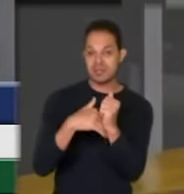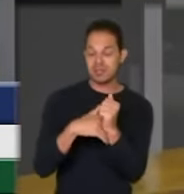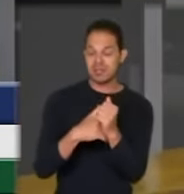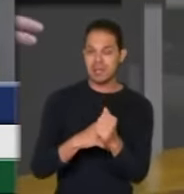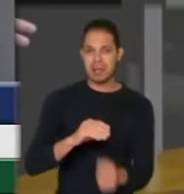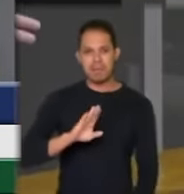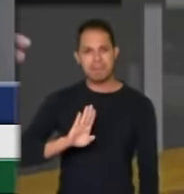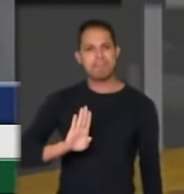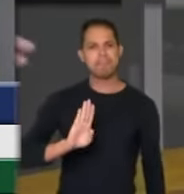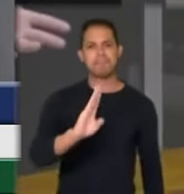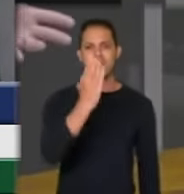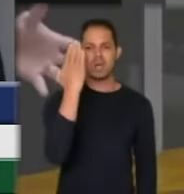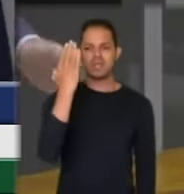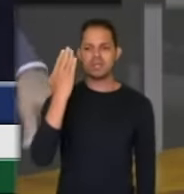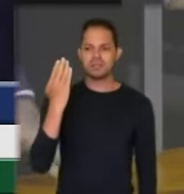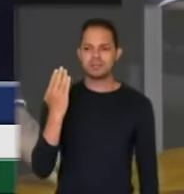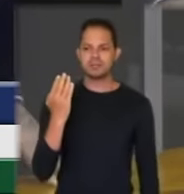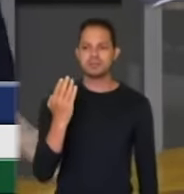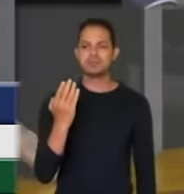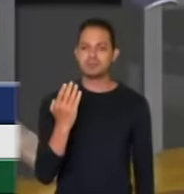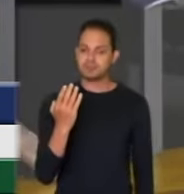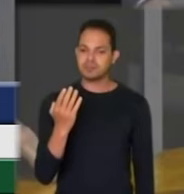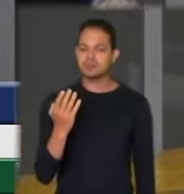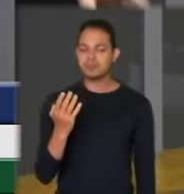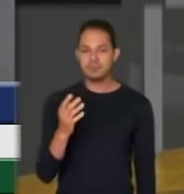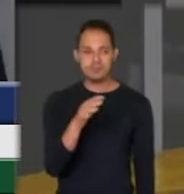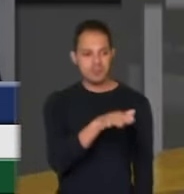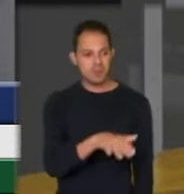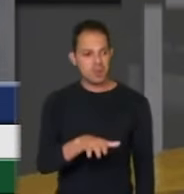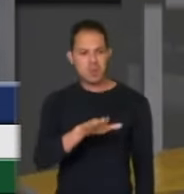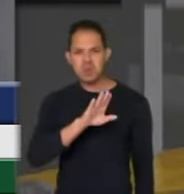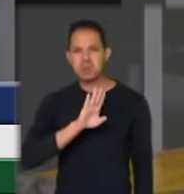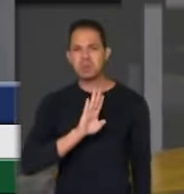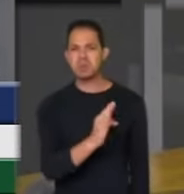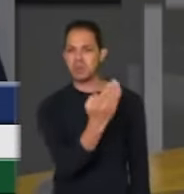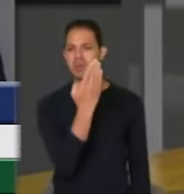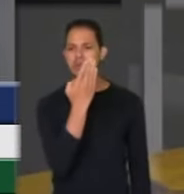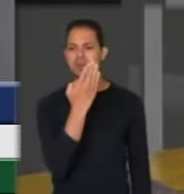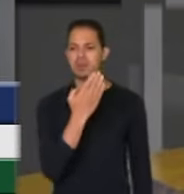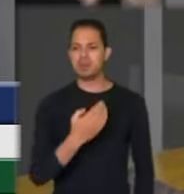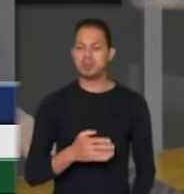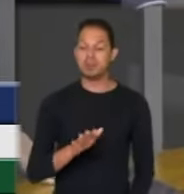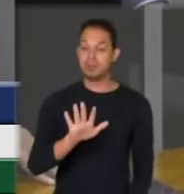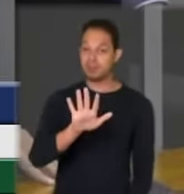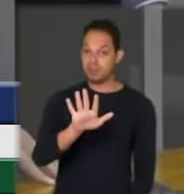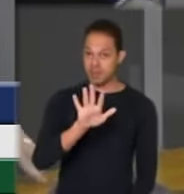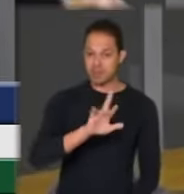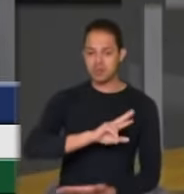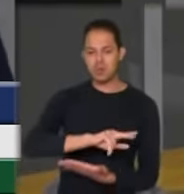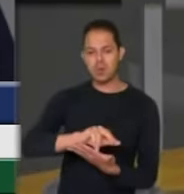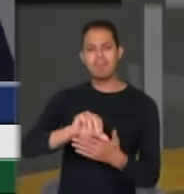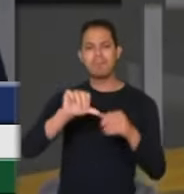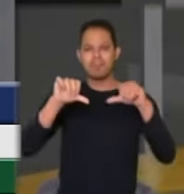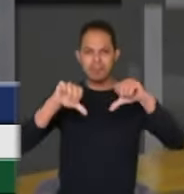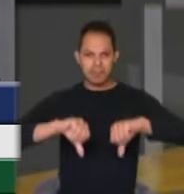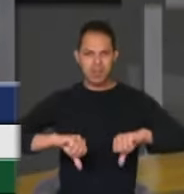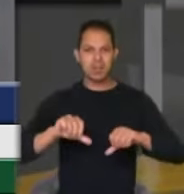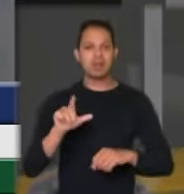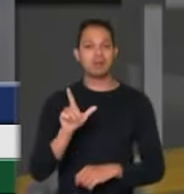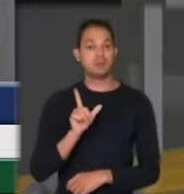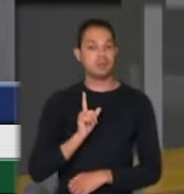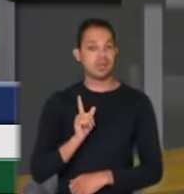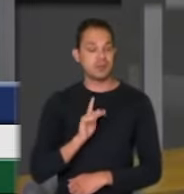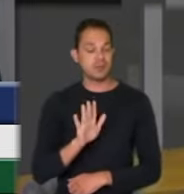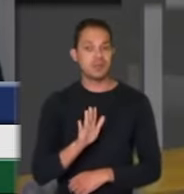hipocrisia, mas hipocrisia é o sobrenome deles. Mas veja bem, tem coisa pior aí. Nós estamos vendo